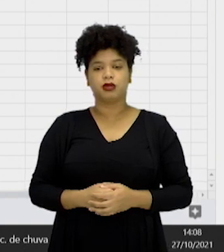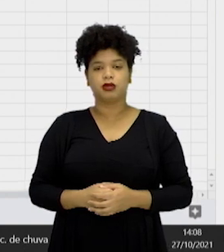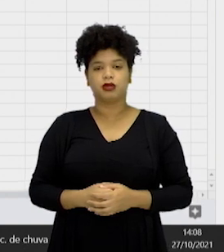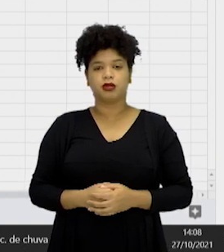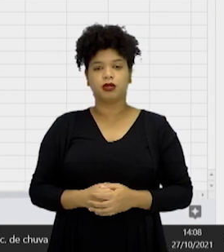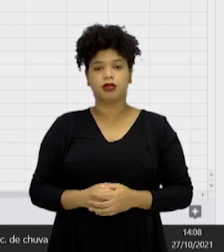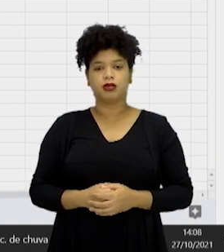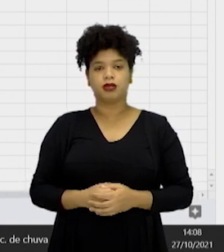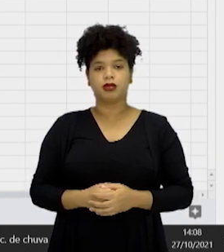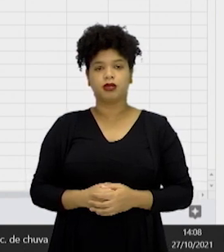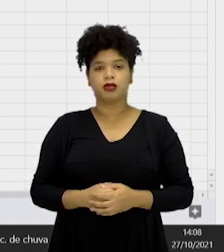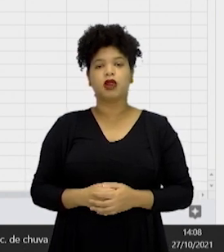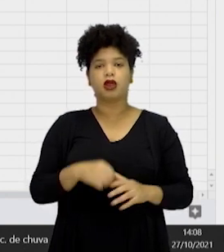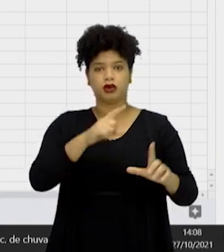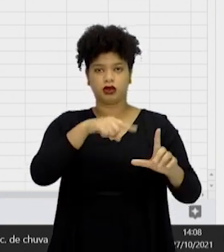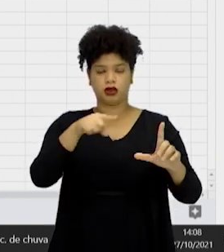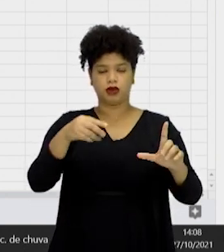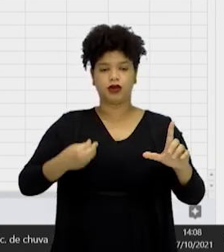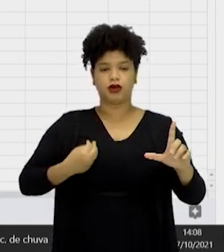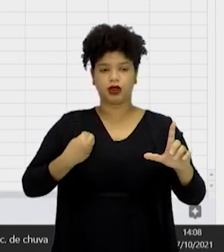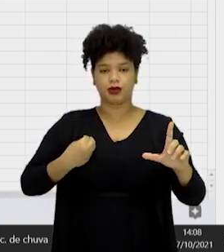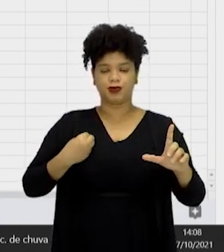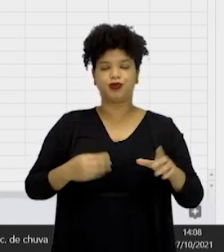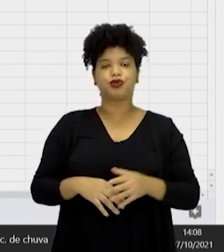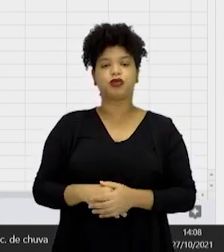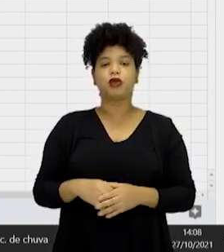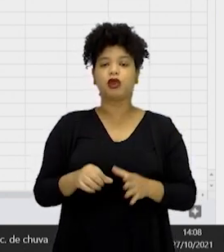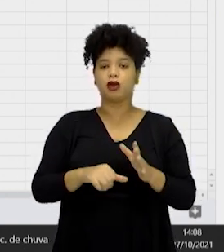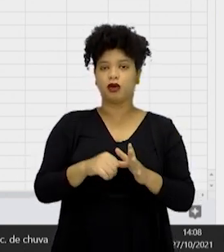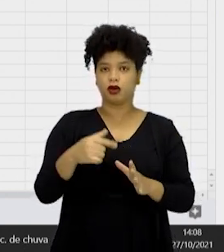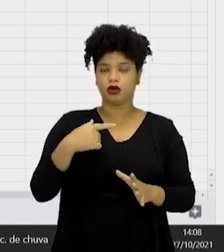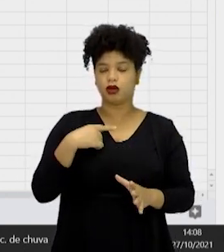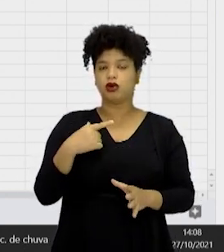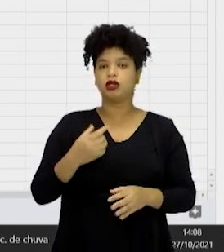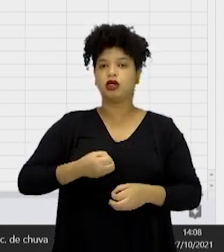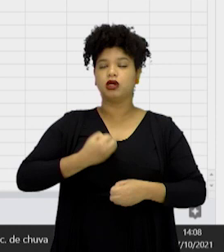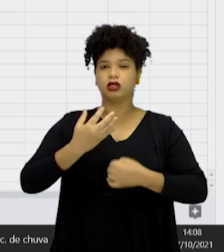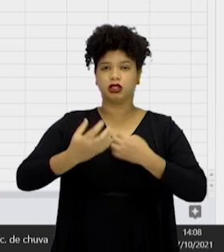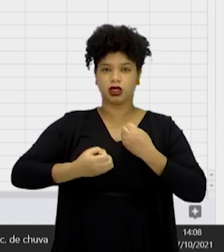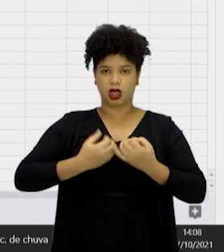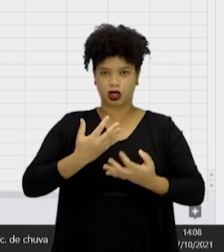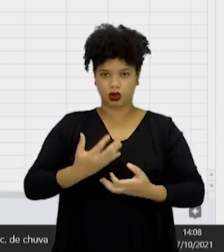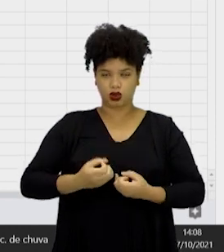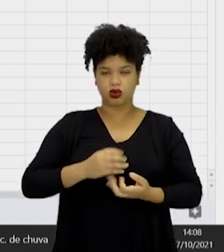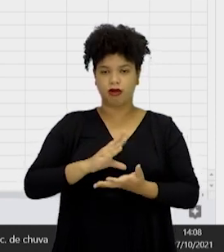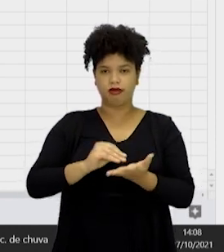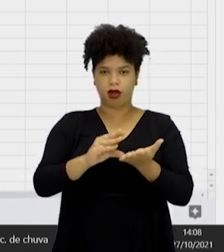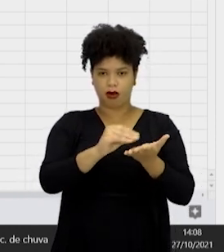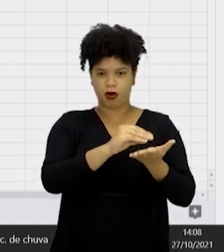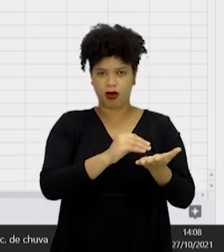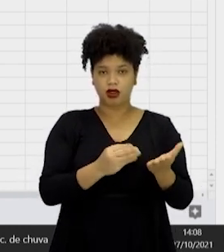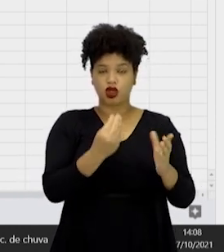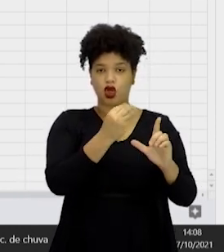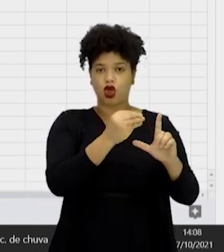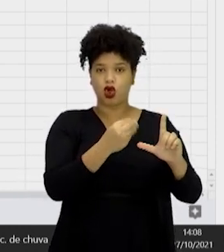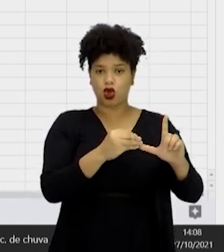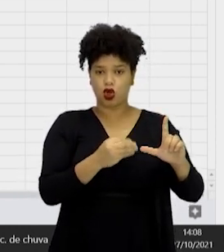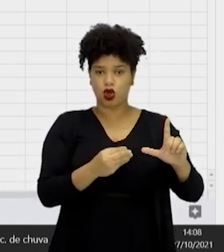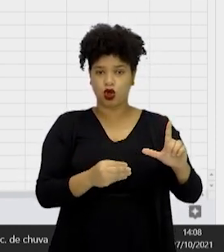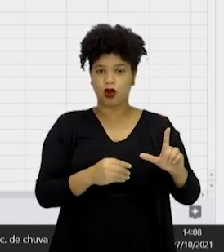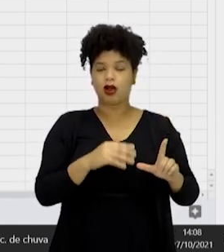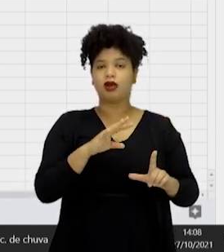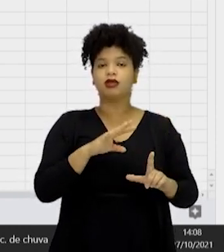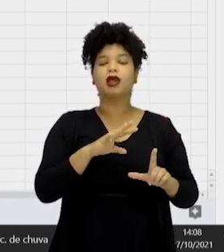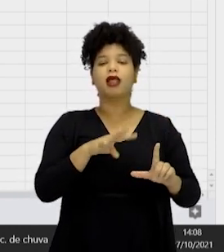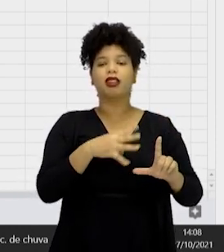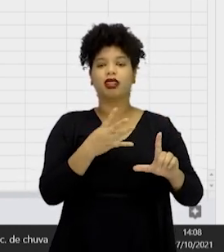E saiu os gráficos. Primeiramente, a gente colocou esses dados em tabelas. Então, aí, como você pode ver, o sexto ano, o